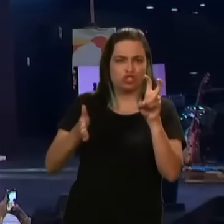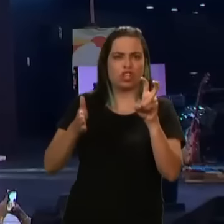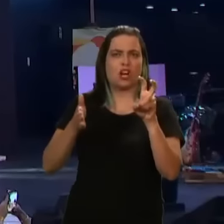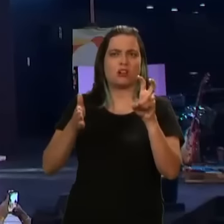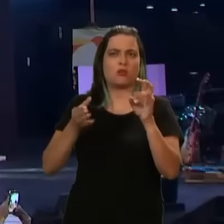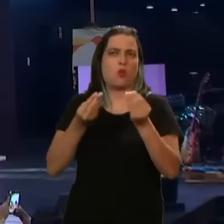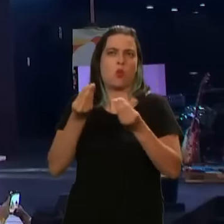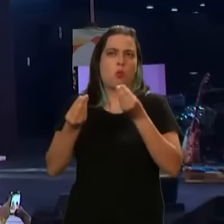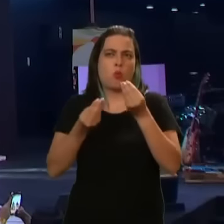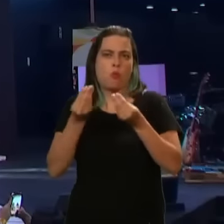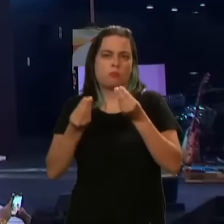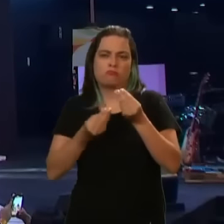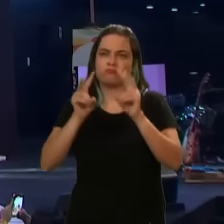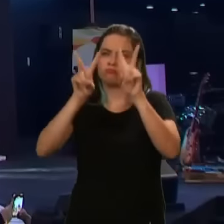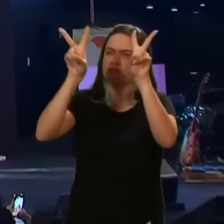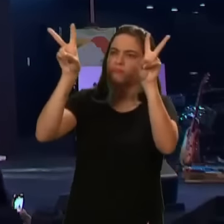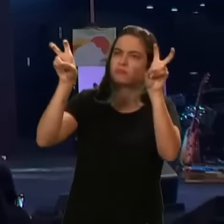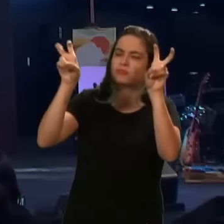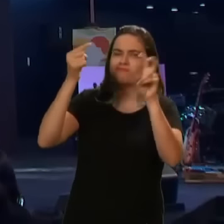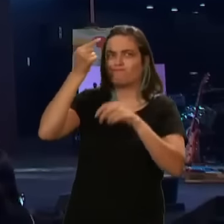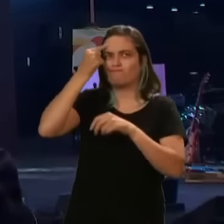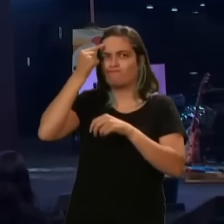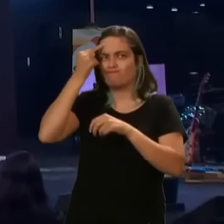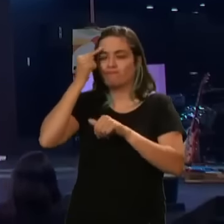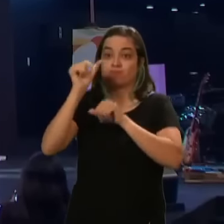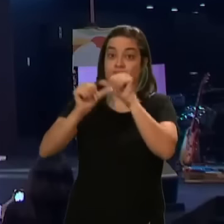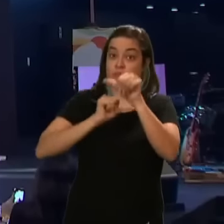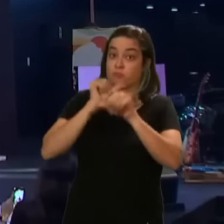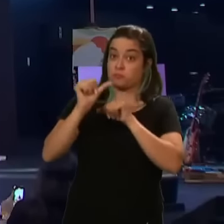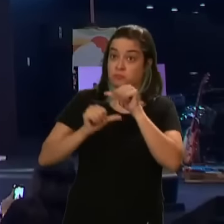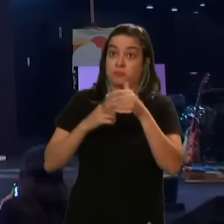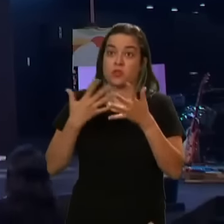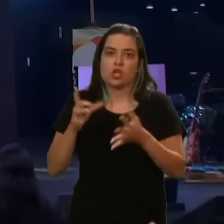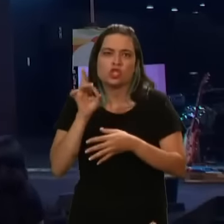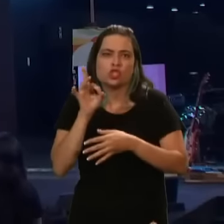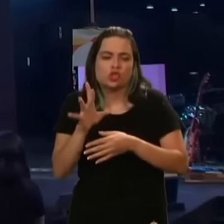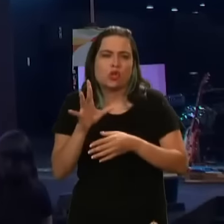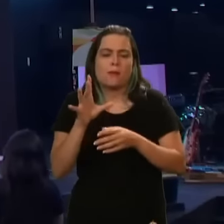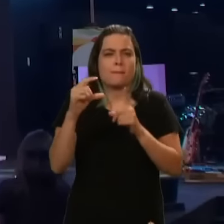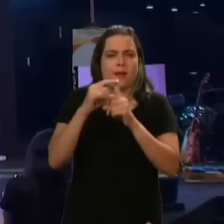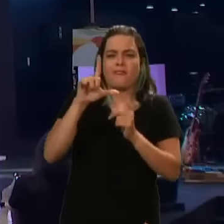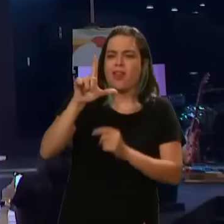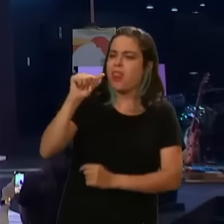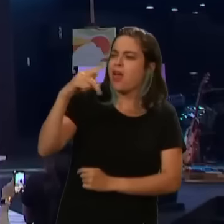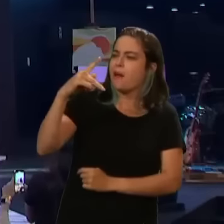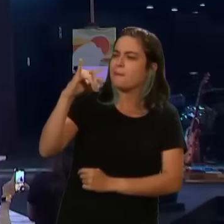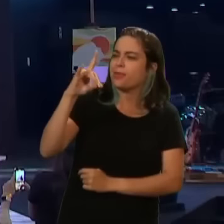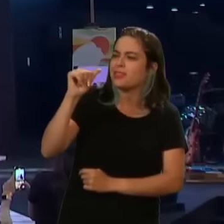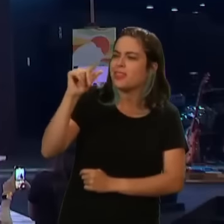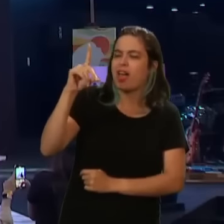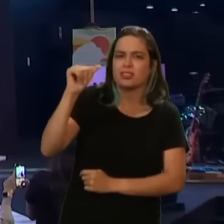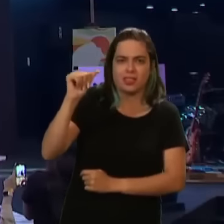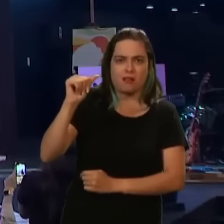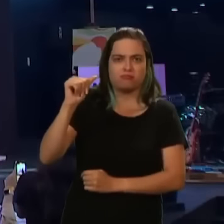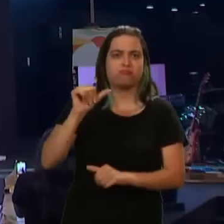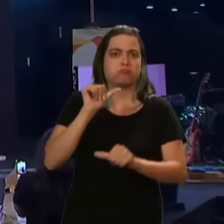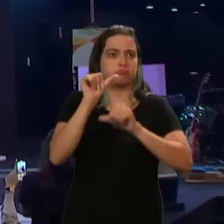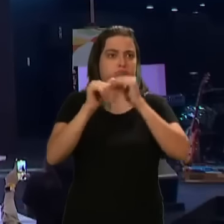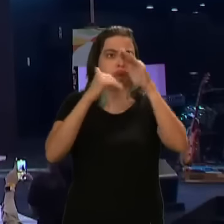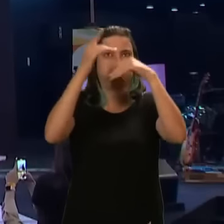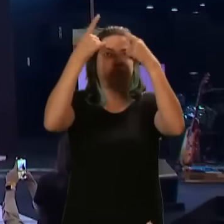família que nasci, eu devia fazer uma alteração. Eu não quero só falar do lapidada, que o lapidada já é um processo